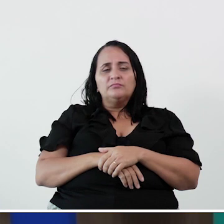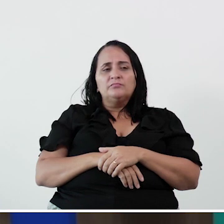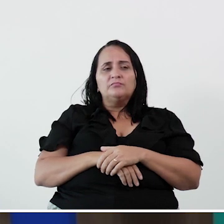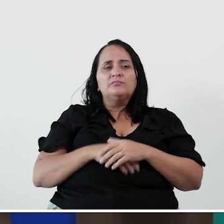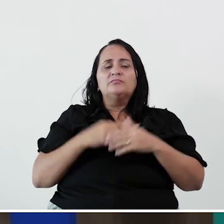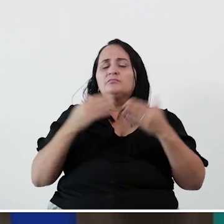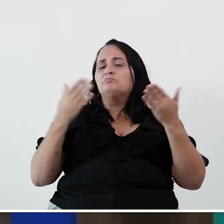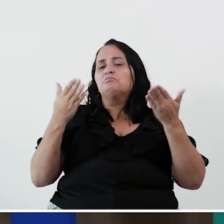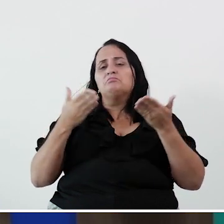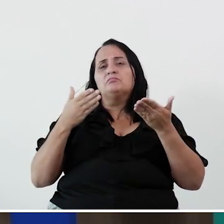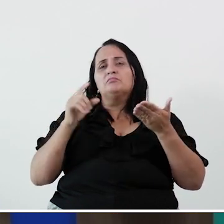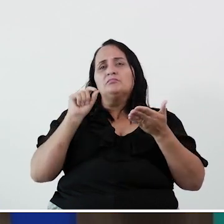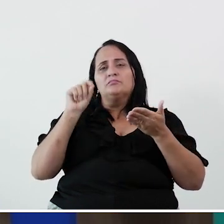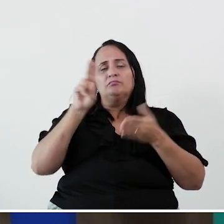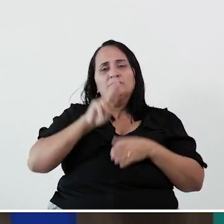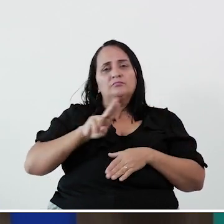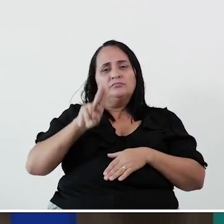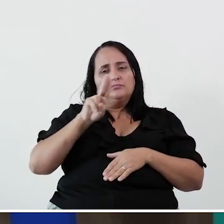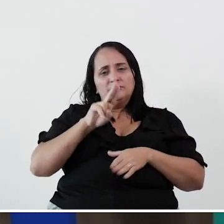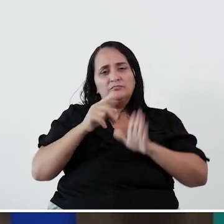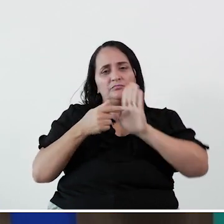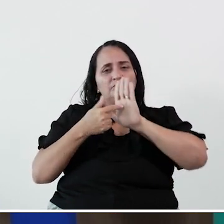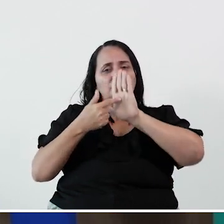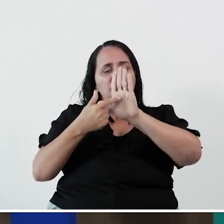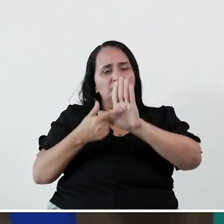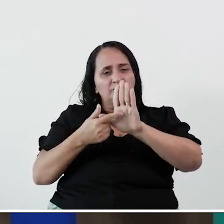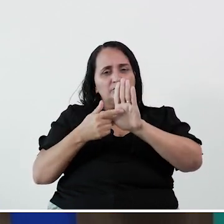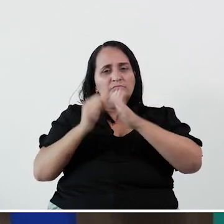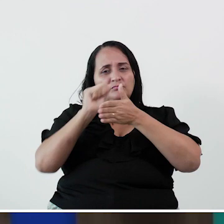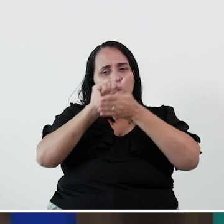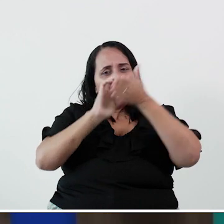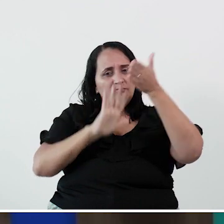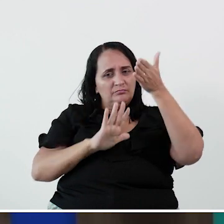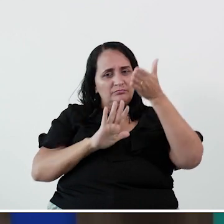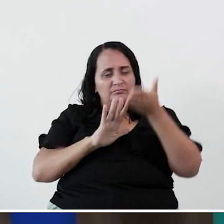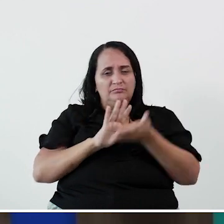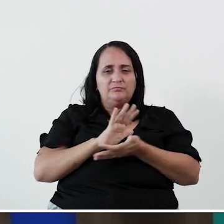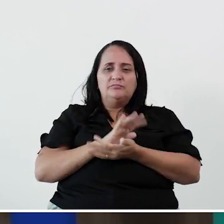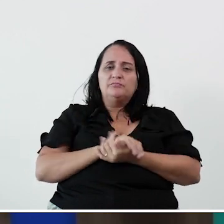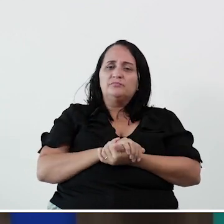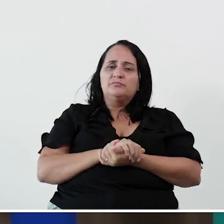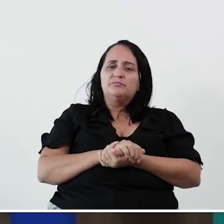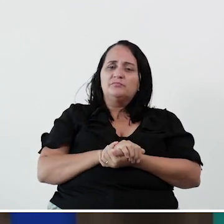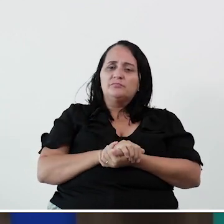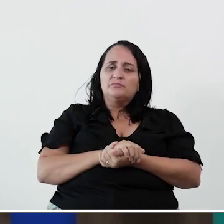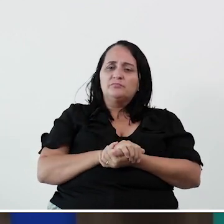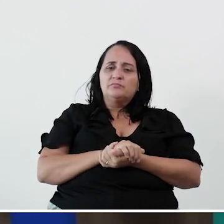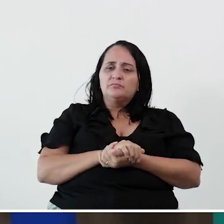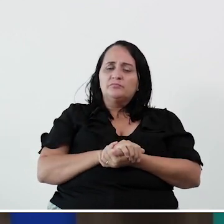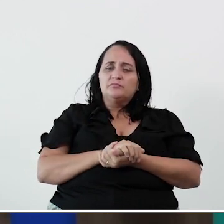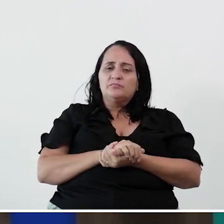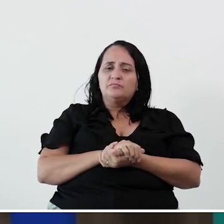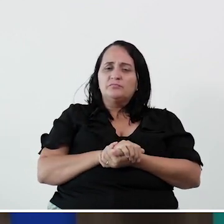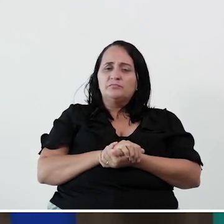usar como exercícios aqui. Olha, supondo que eu tenha